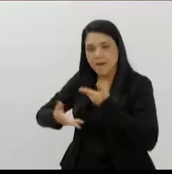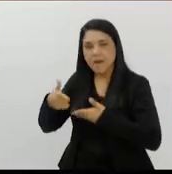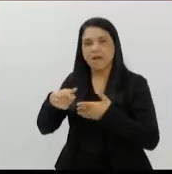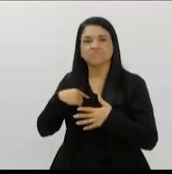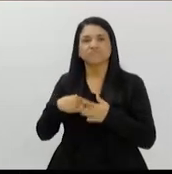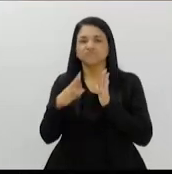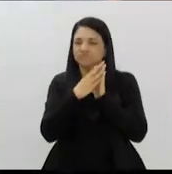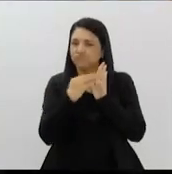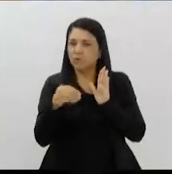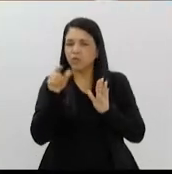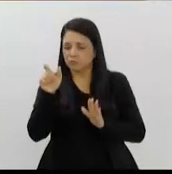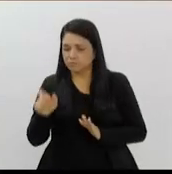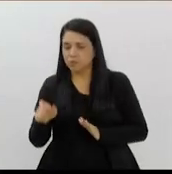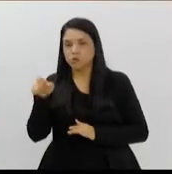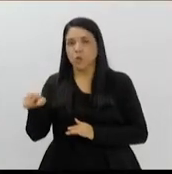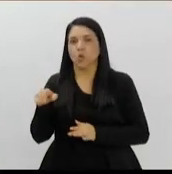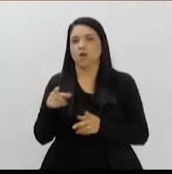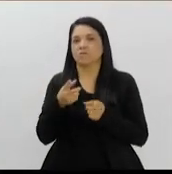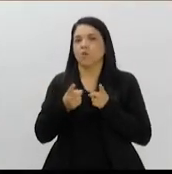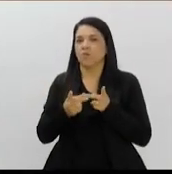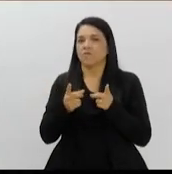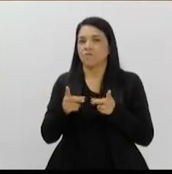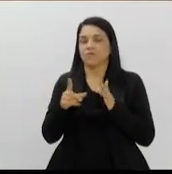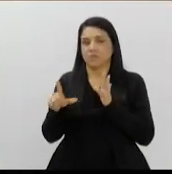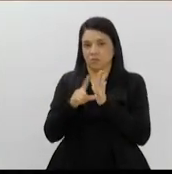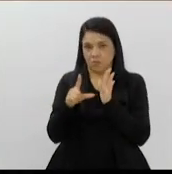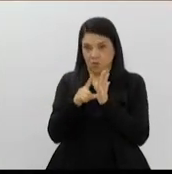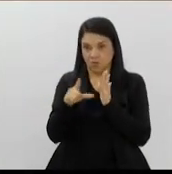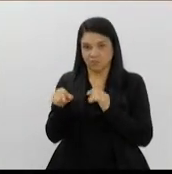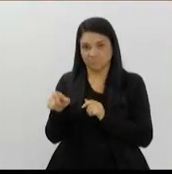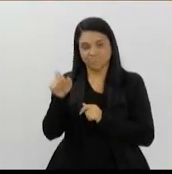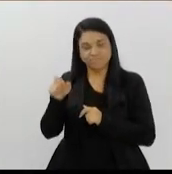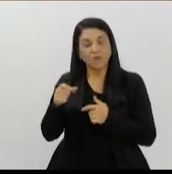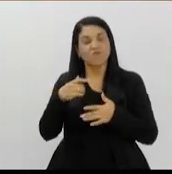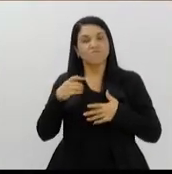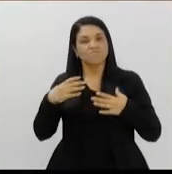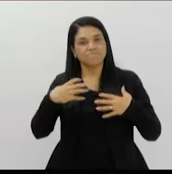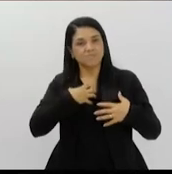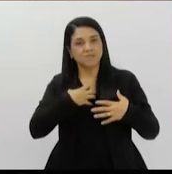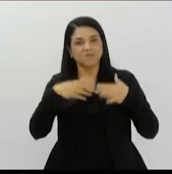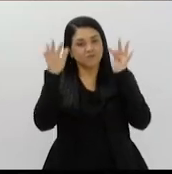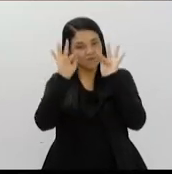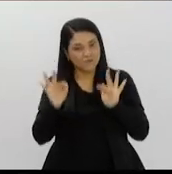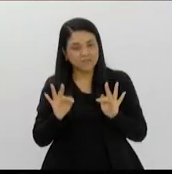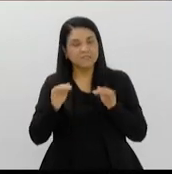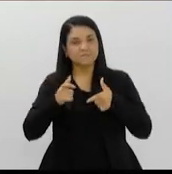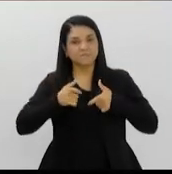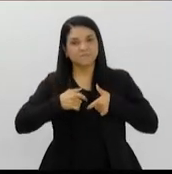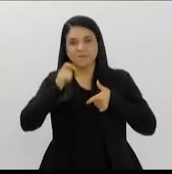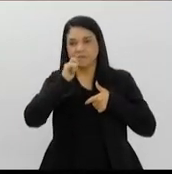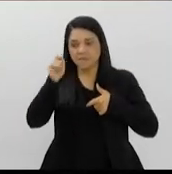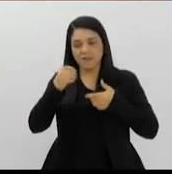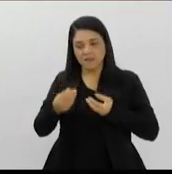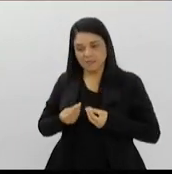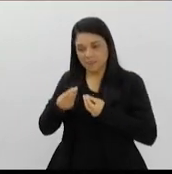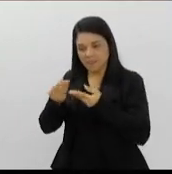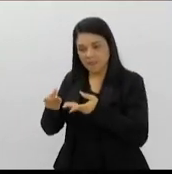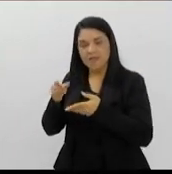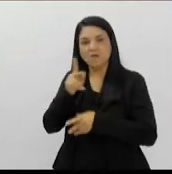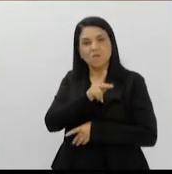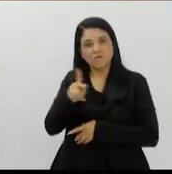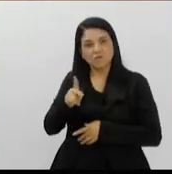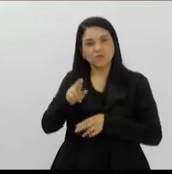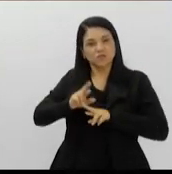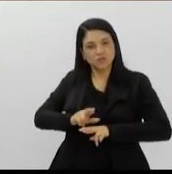como comerciante. E eu fico muito feliz em dar essa medalha para um cara que faz a diferença, que é um professor. E se